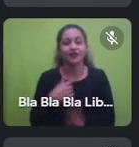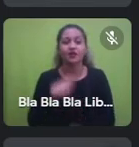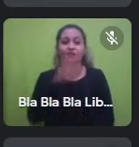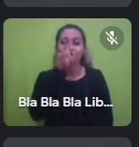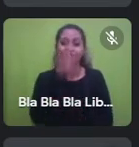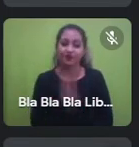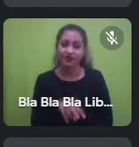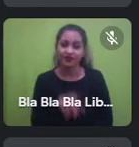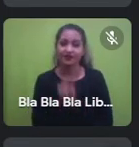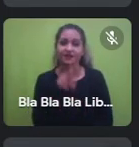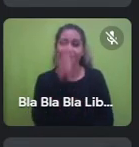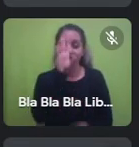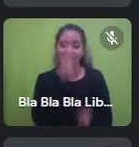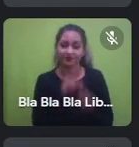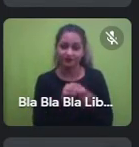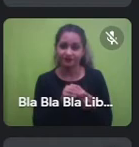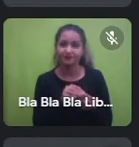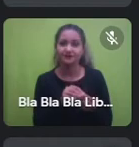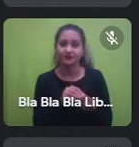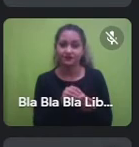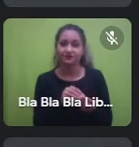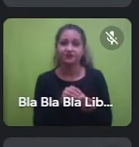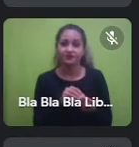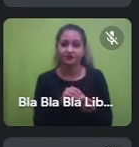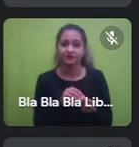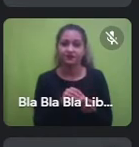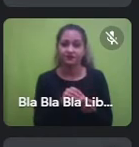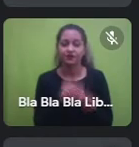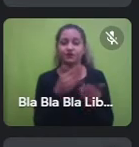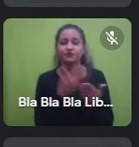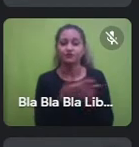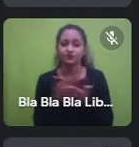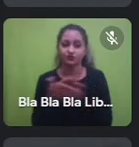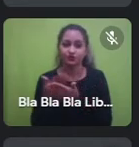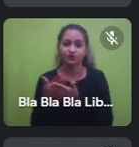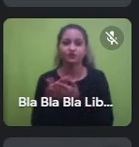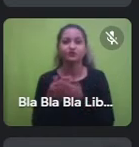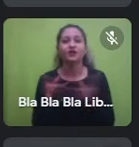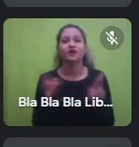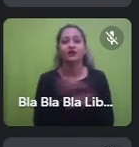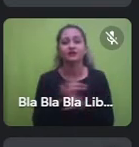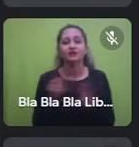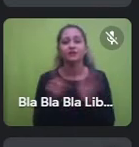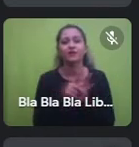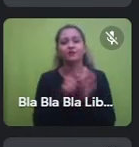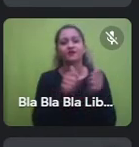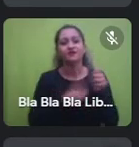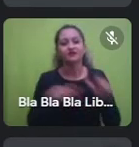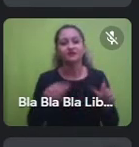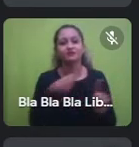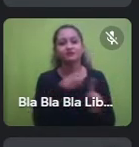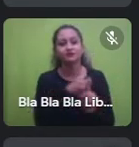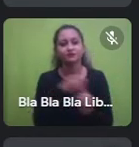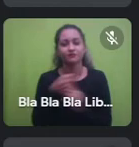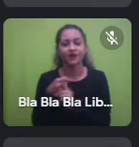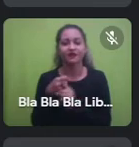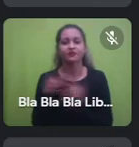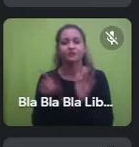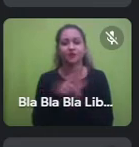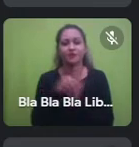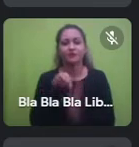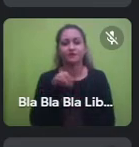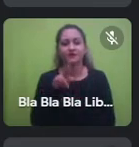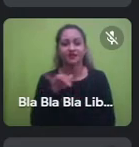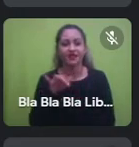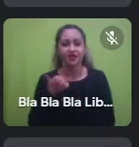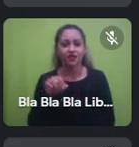essas conclusões e perspectivas, tá, gente? Os estudos relacionados a essa avaliação de impacto de mineradoras no estado do